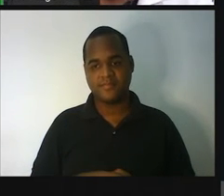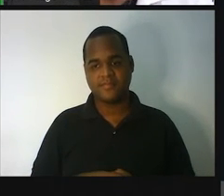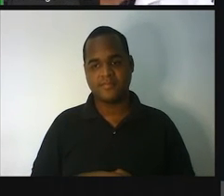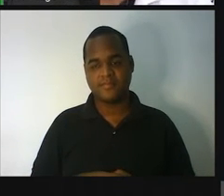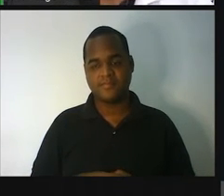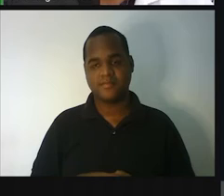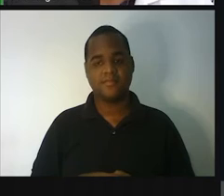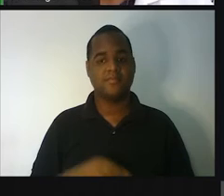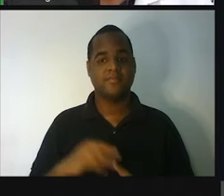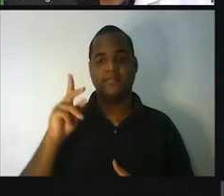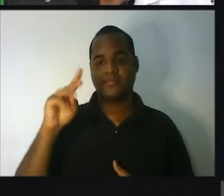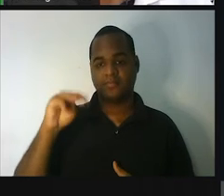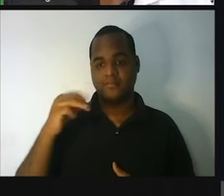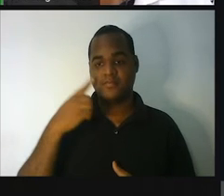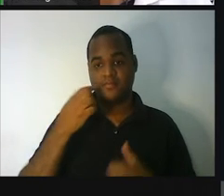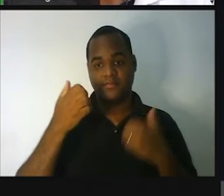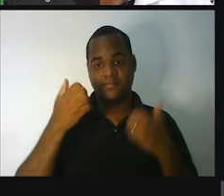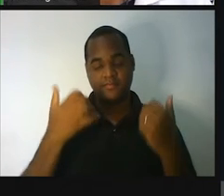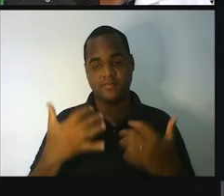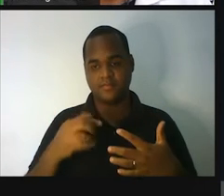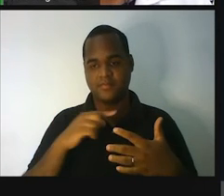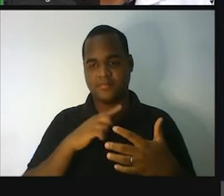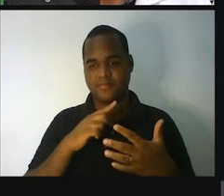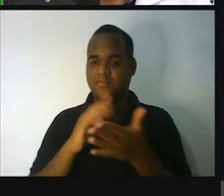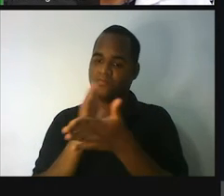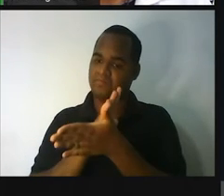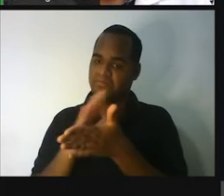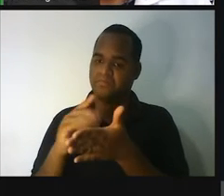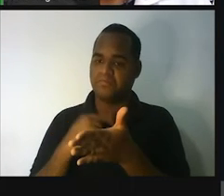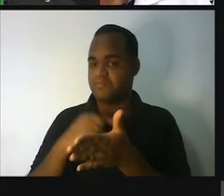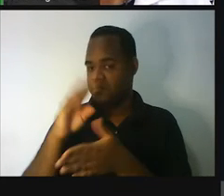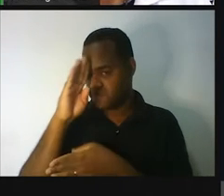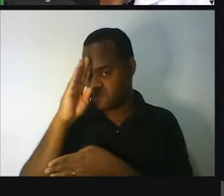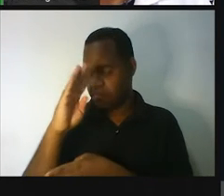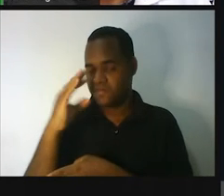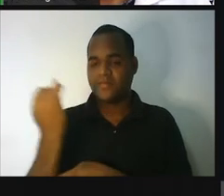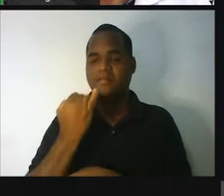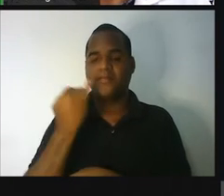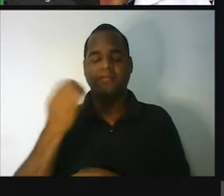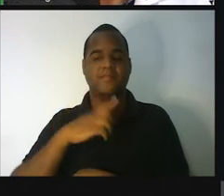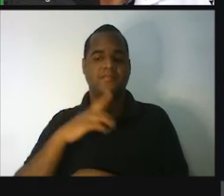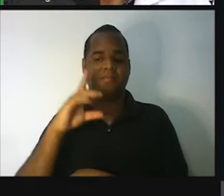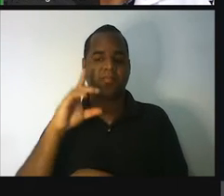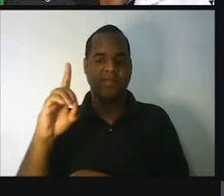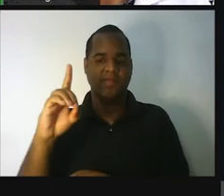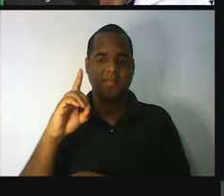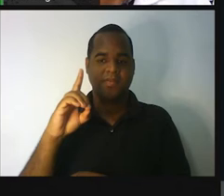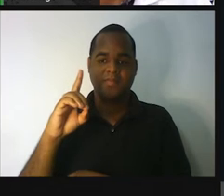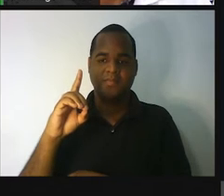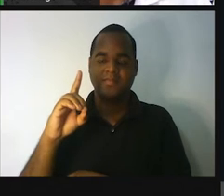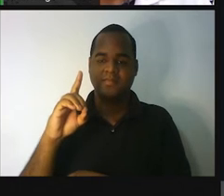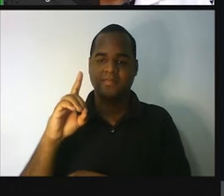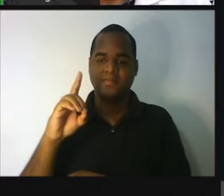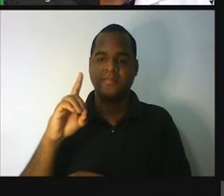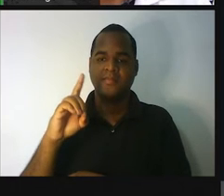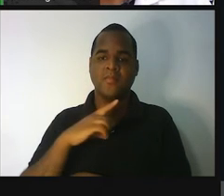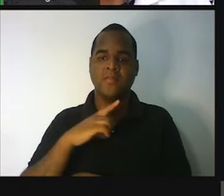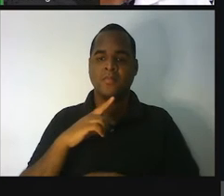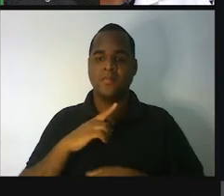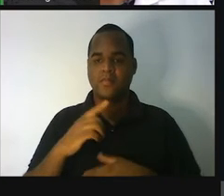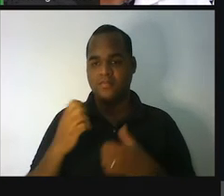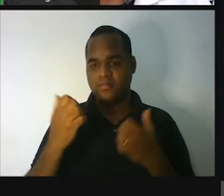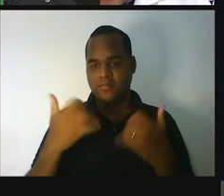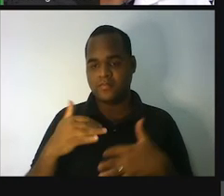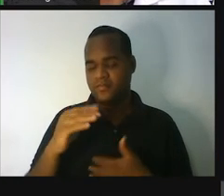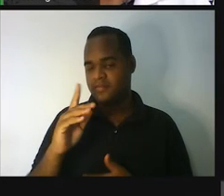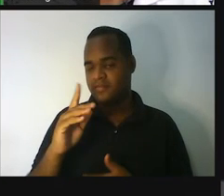bem fácil aí para o equipamento para mim é oito. Abaixo estão buscar